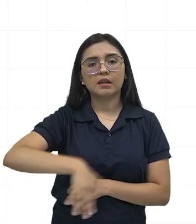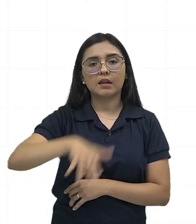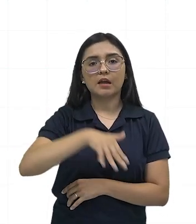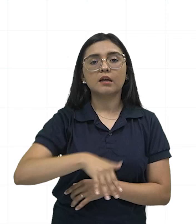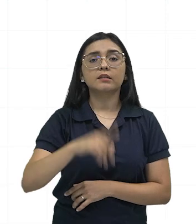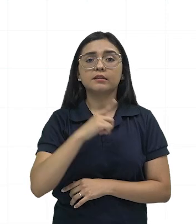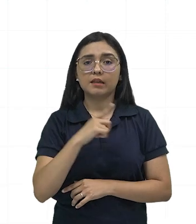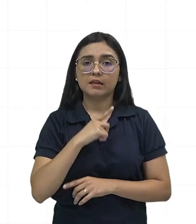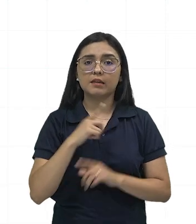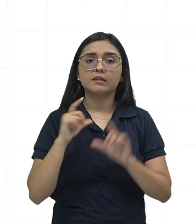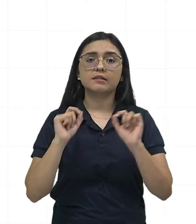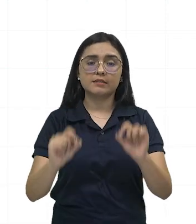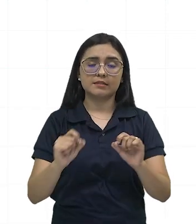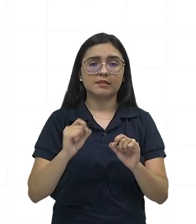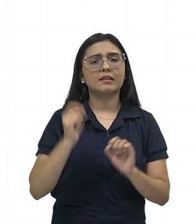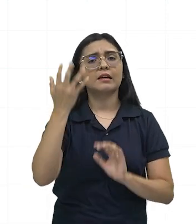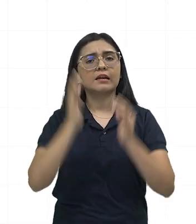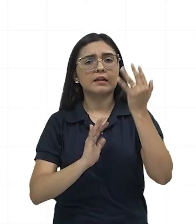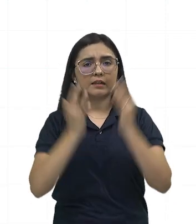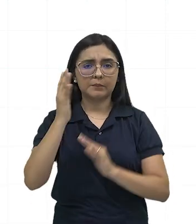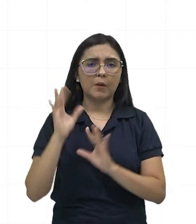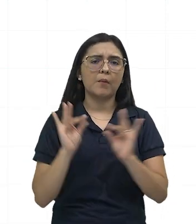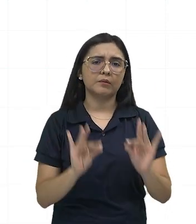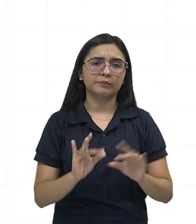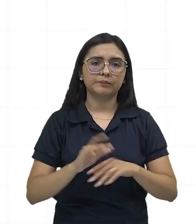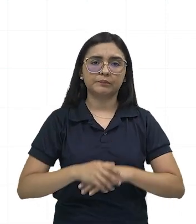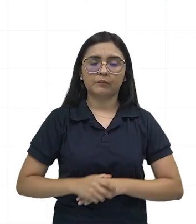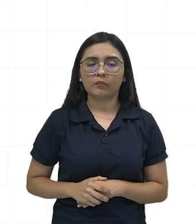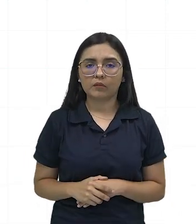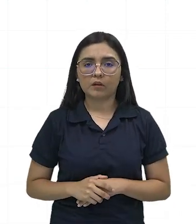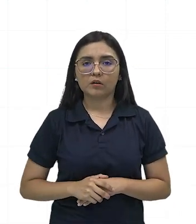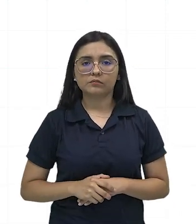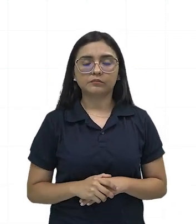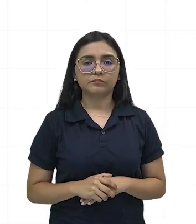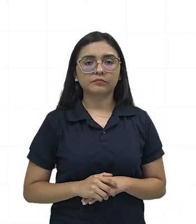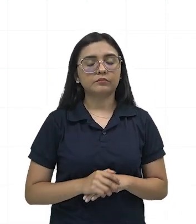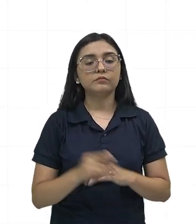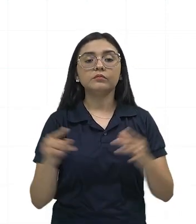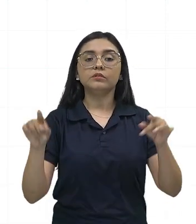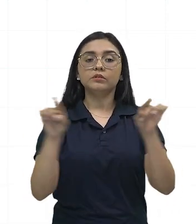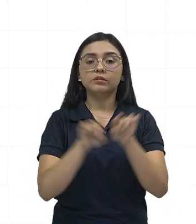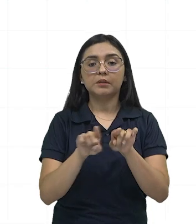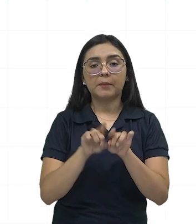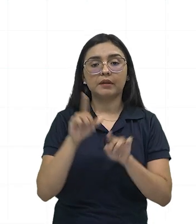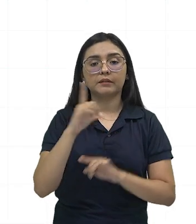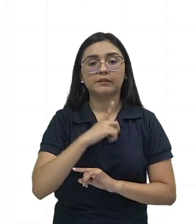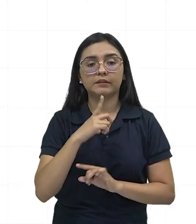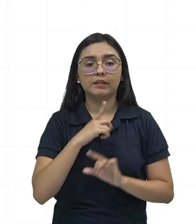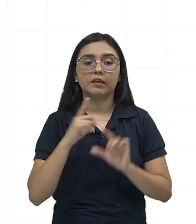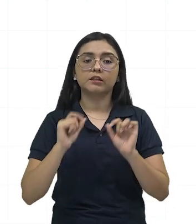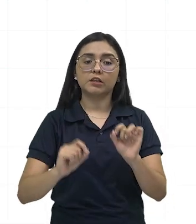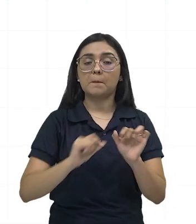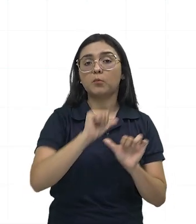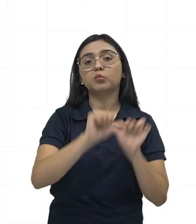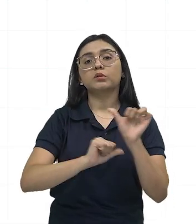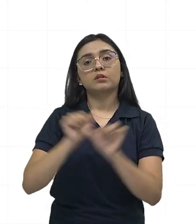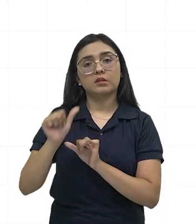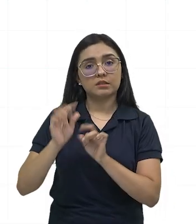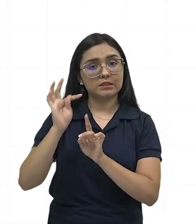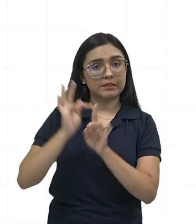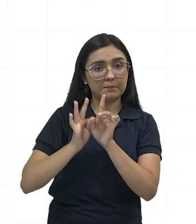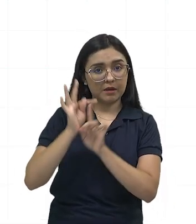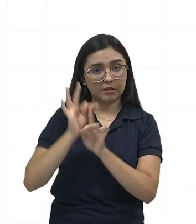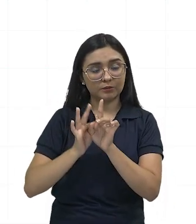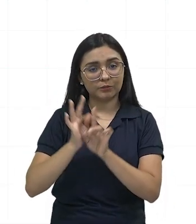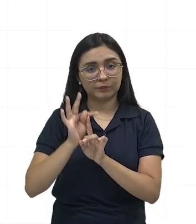esse clima com bastante umidade, certo? Nós também temos pequenas variações de